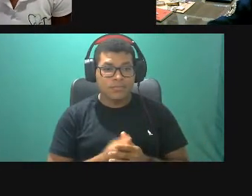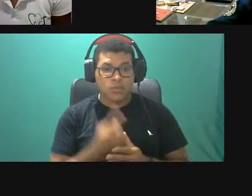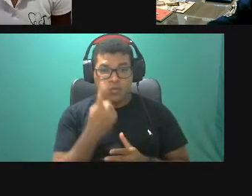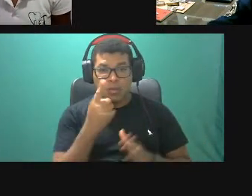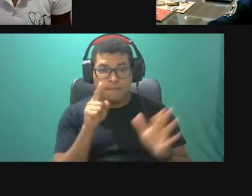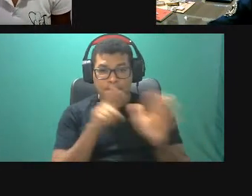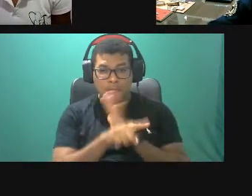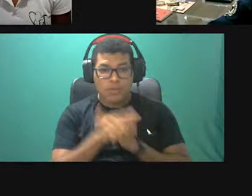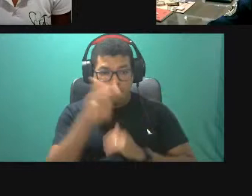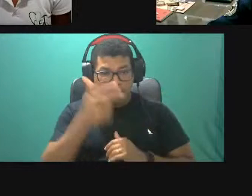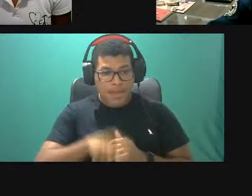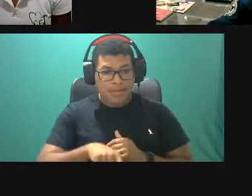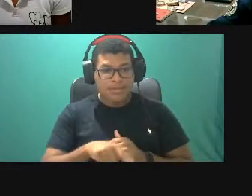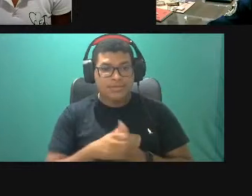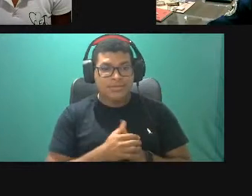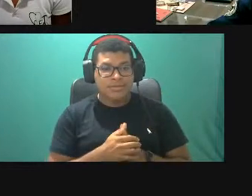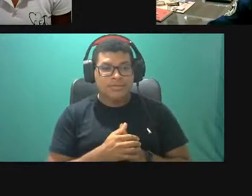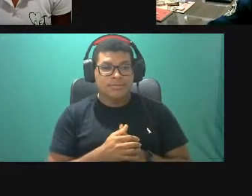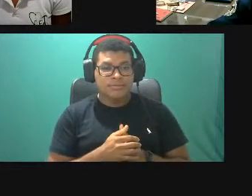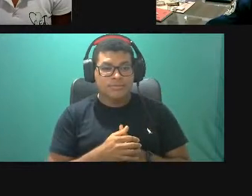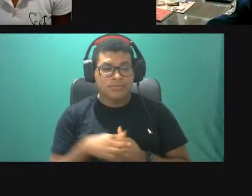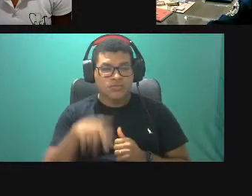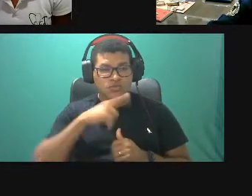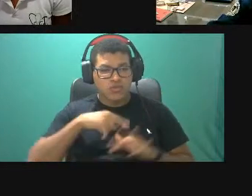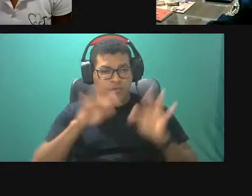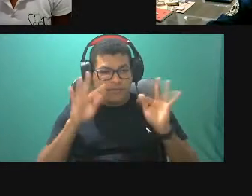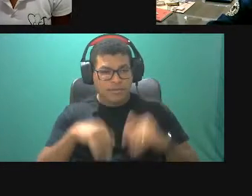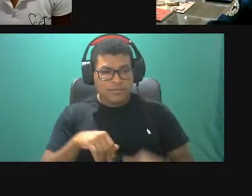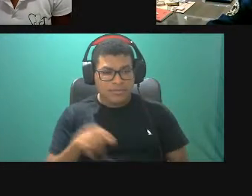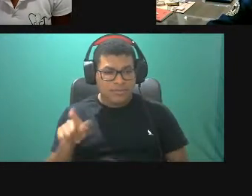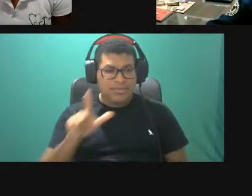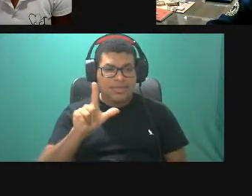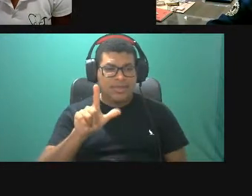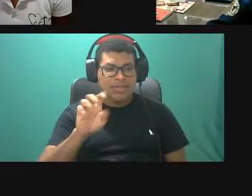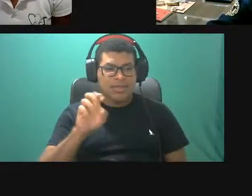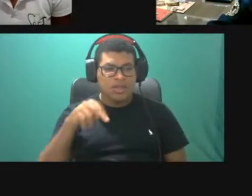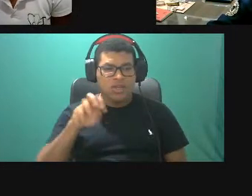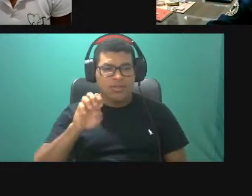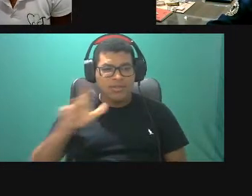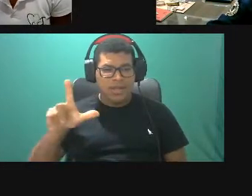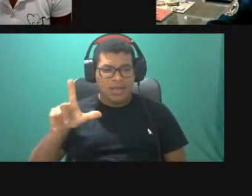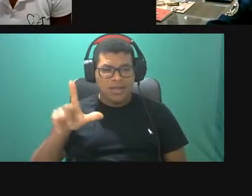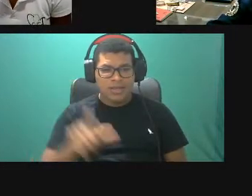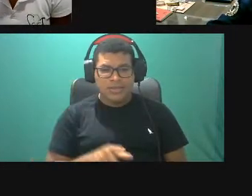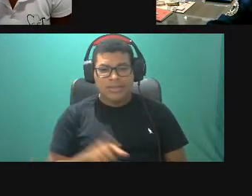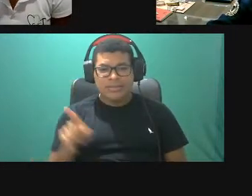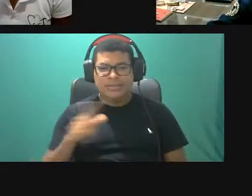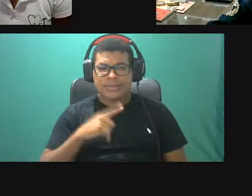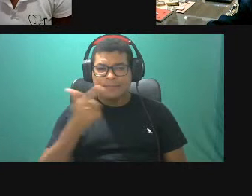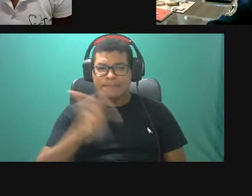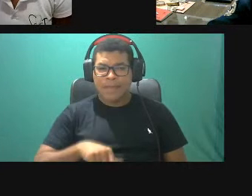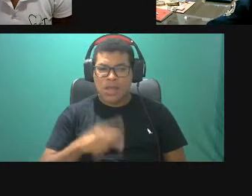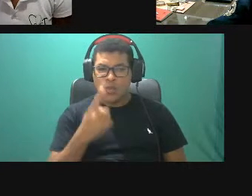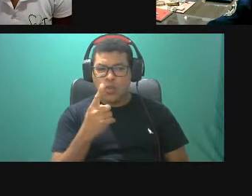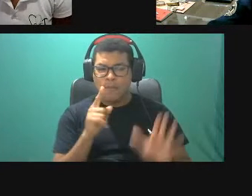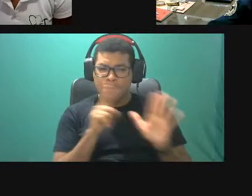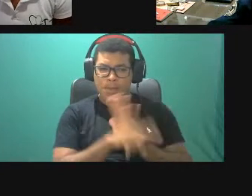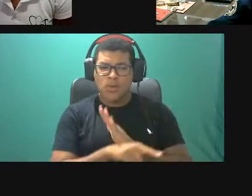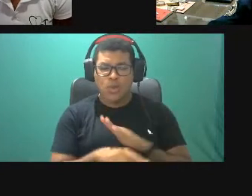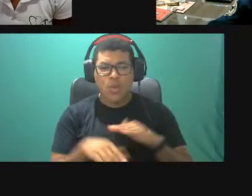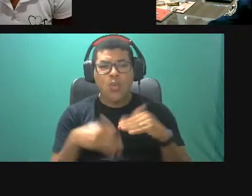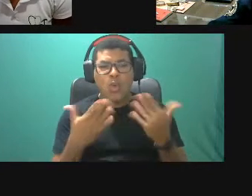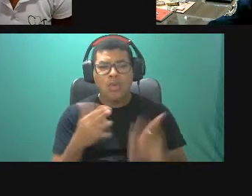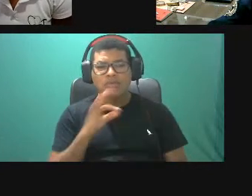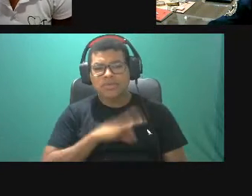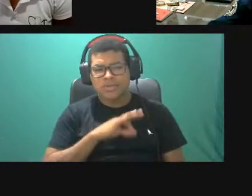né, para a gente concluir aqui. O Leonel Carlos, ele trouxe mais uma dúvida. Qual o